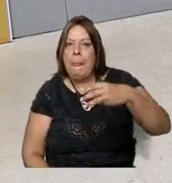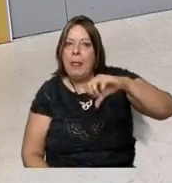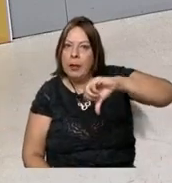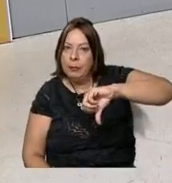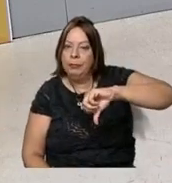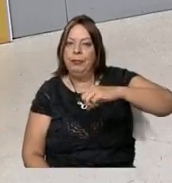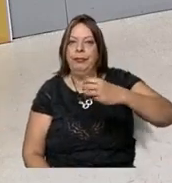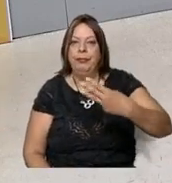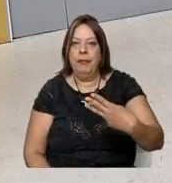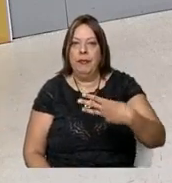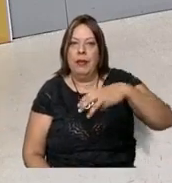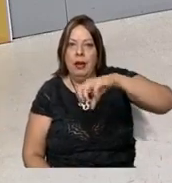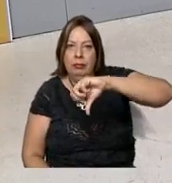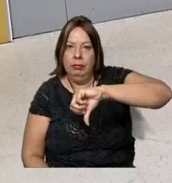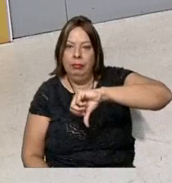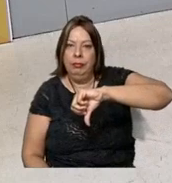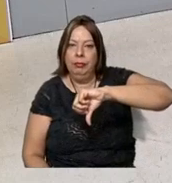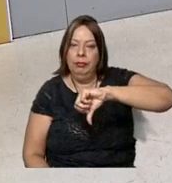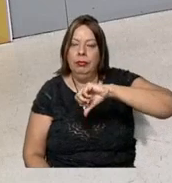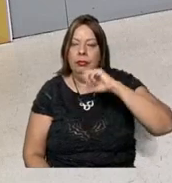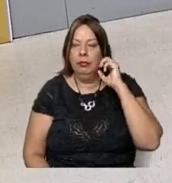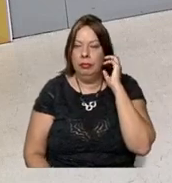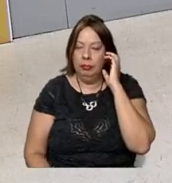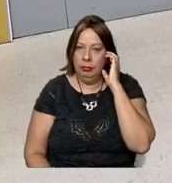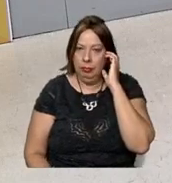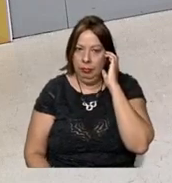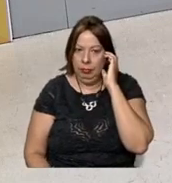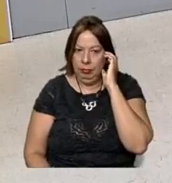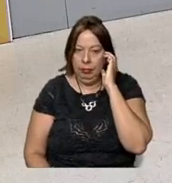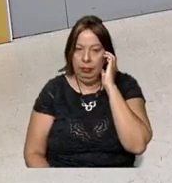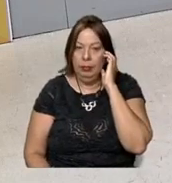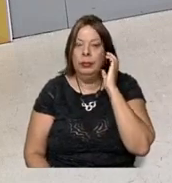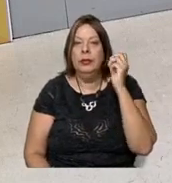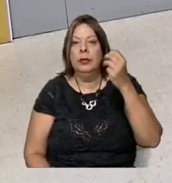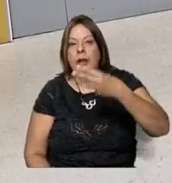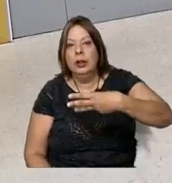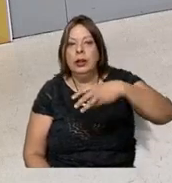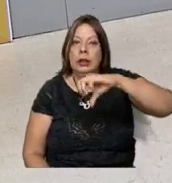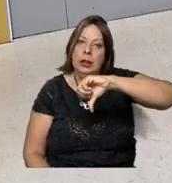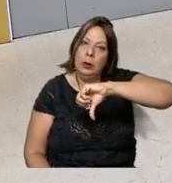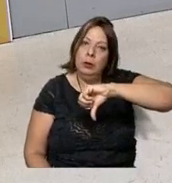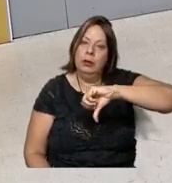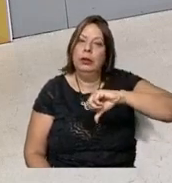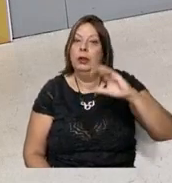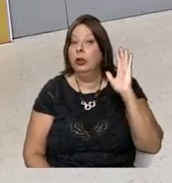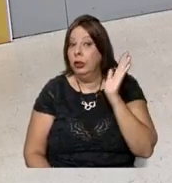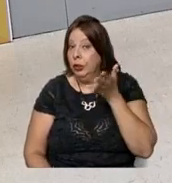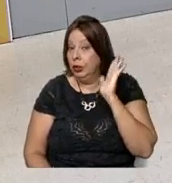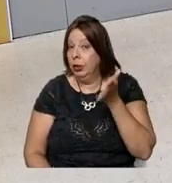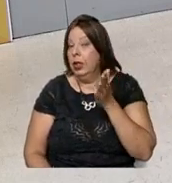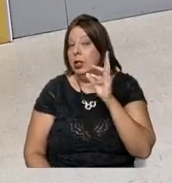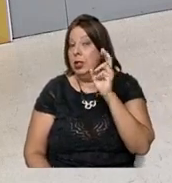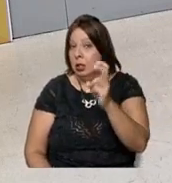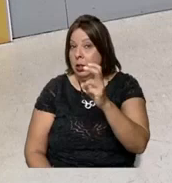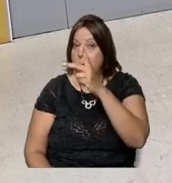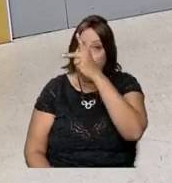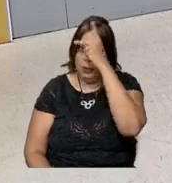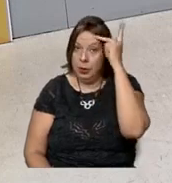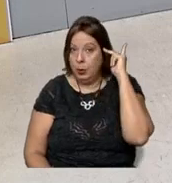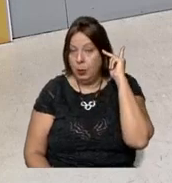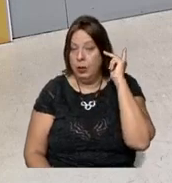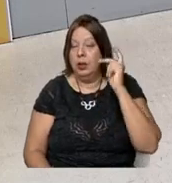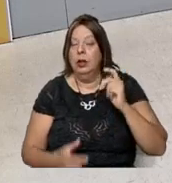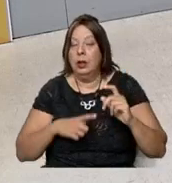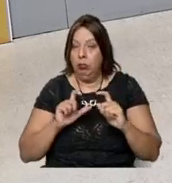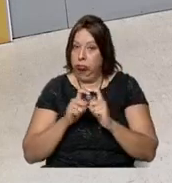número 39. 39. 39. Já são cinco títulos na disputa.